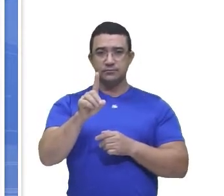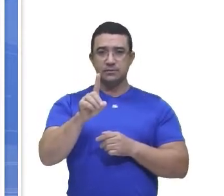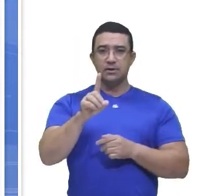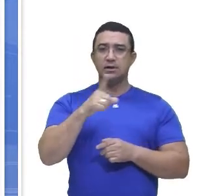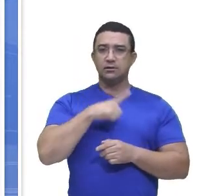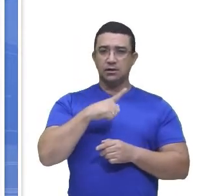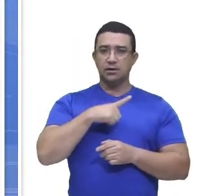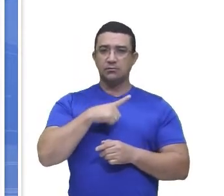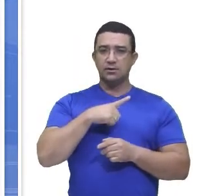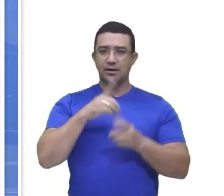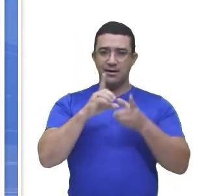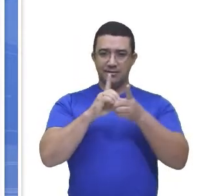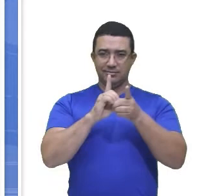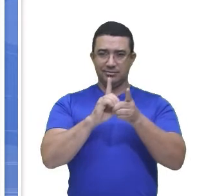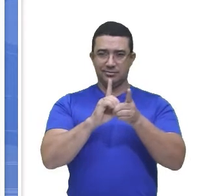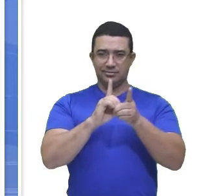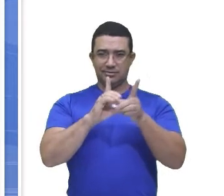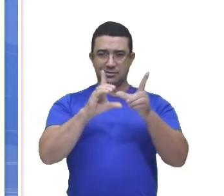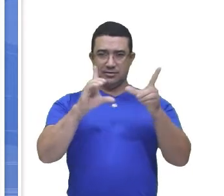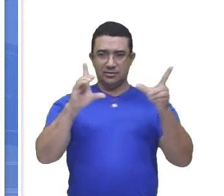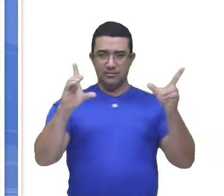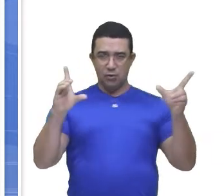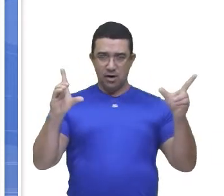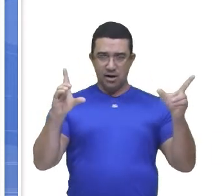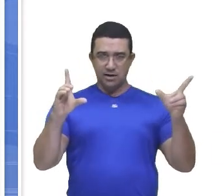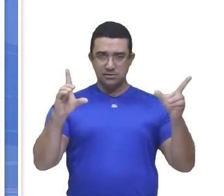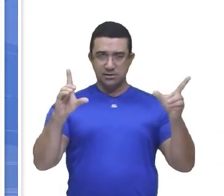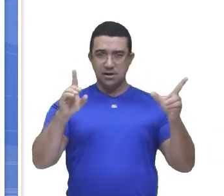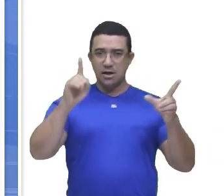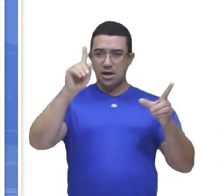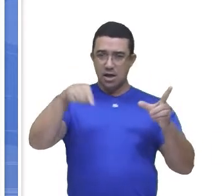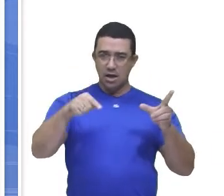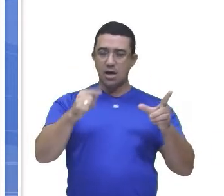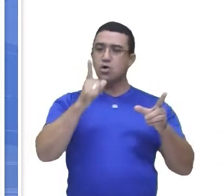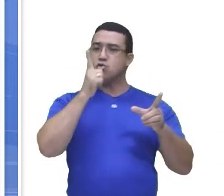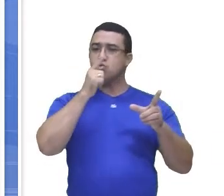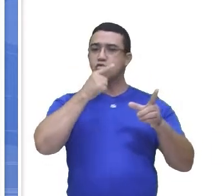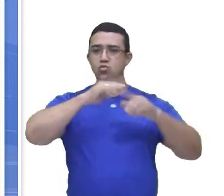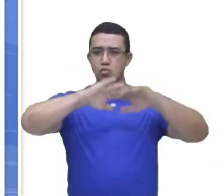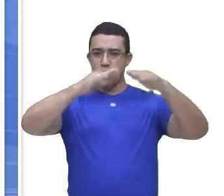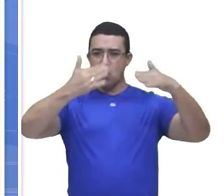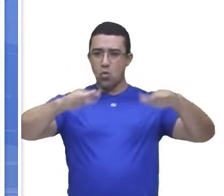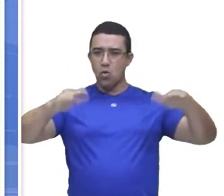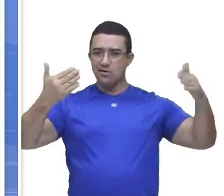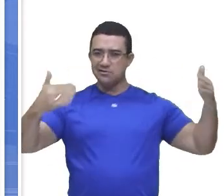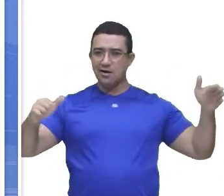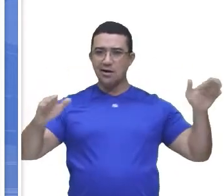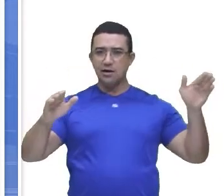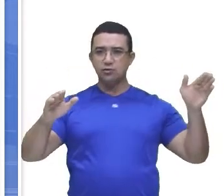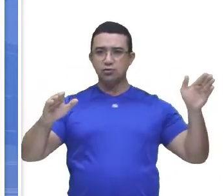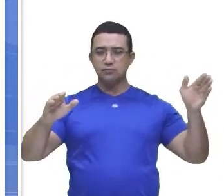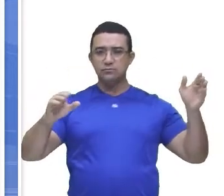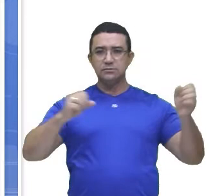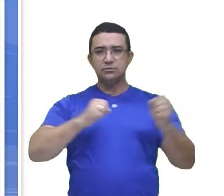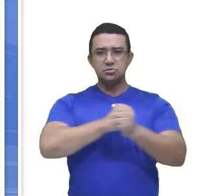alternativa D, nós temos la democracia. Olha o que nós temos aqui na alternativa D. Diferente do